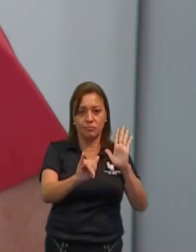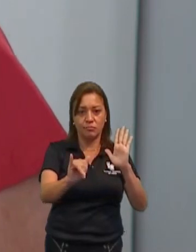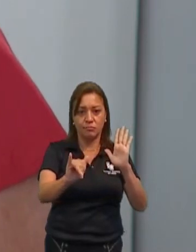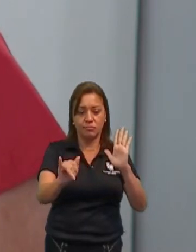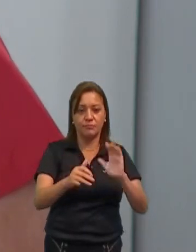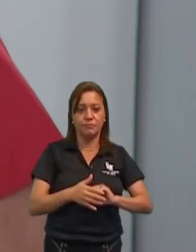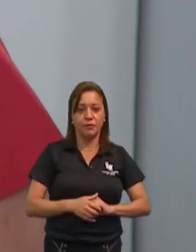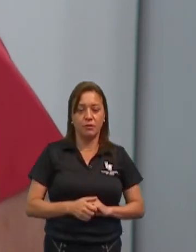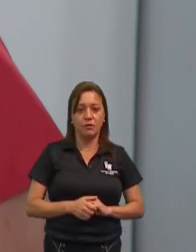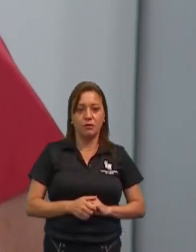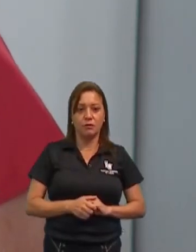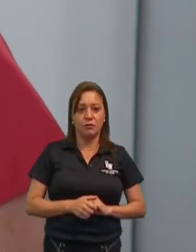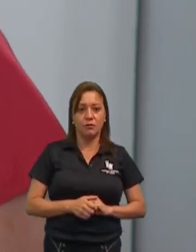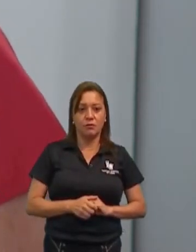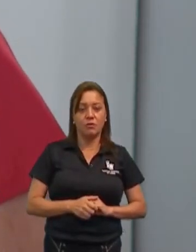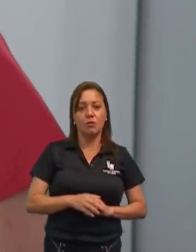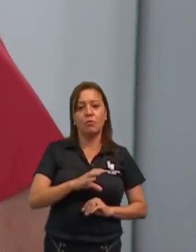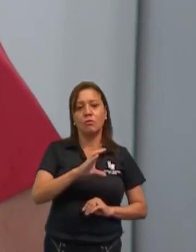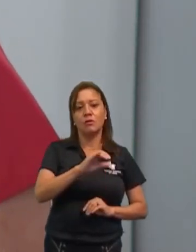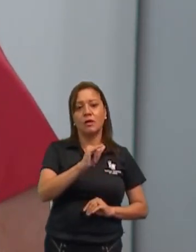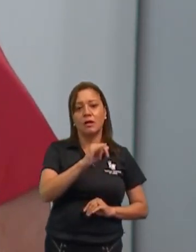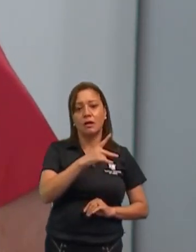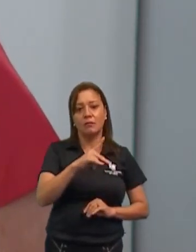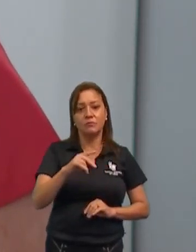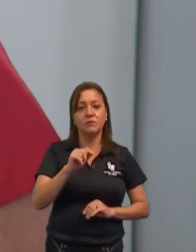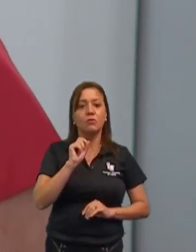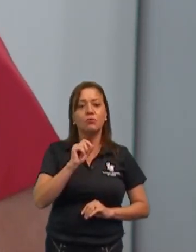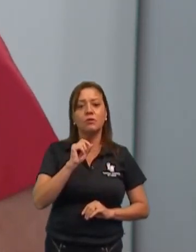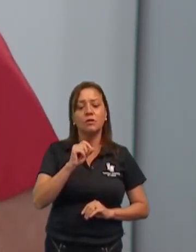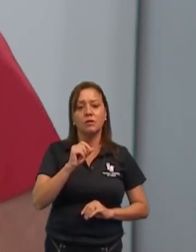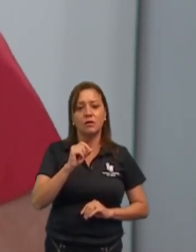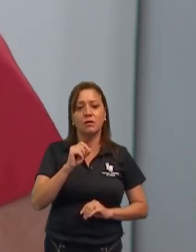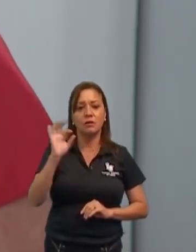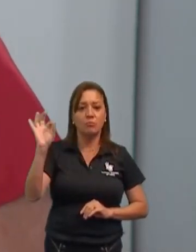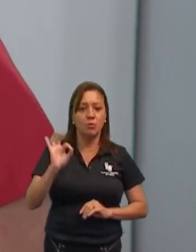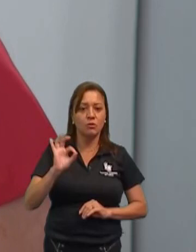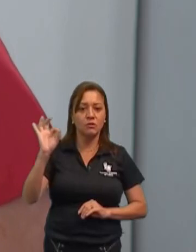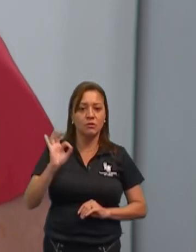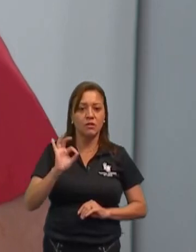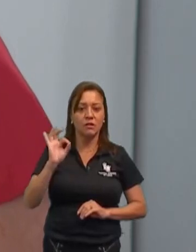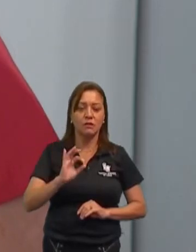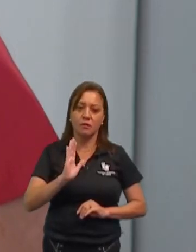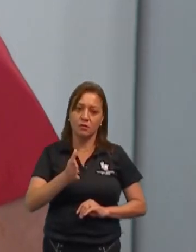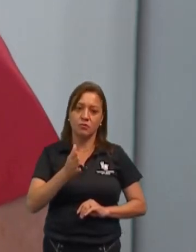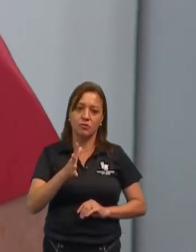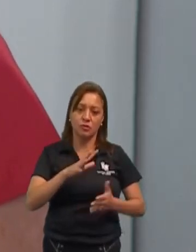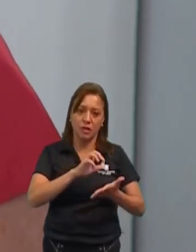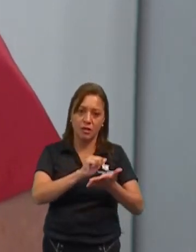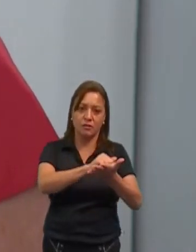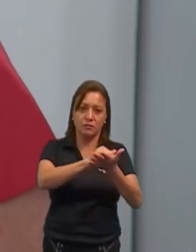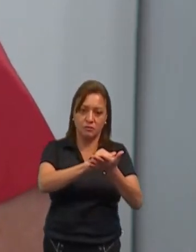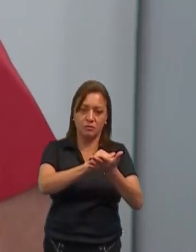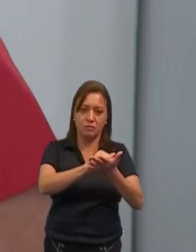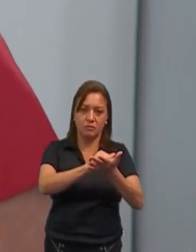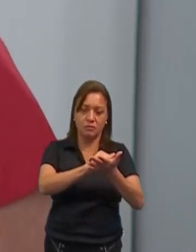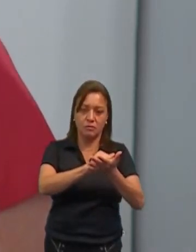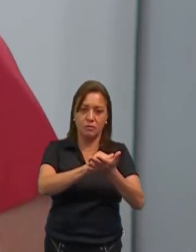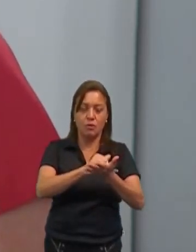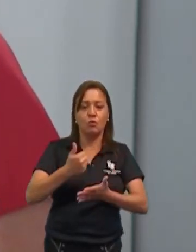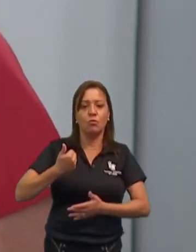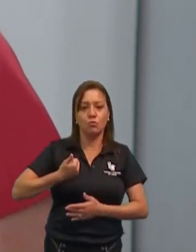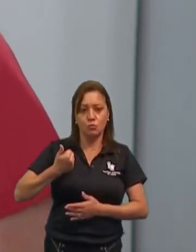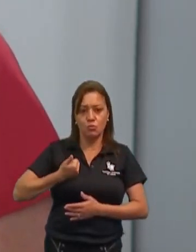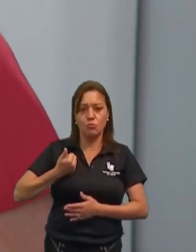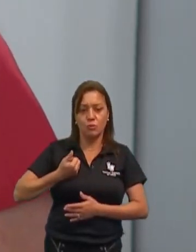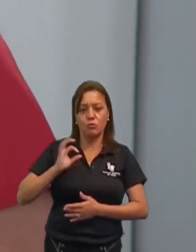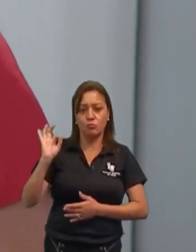Os CACs, o levantamento que se tem, é que nele está concentrado o maior número de